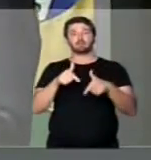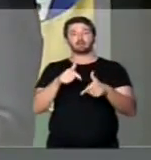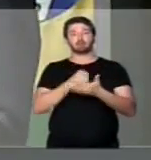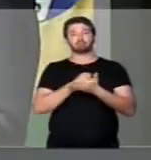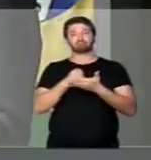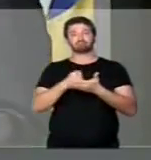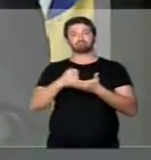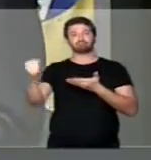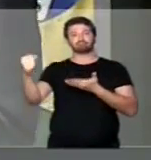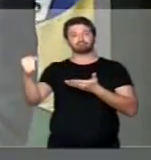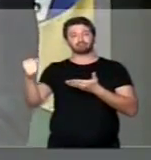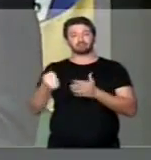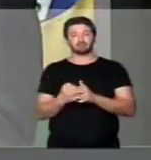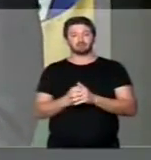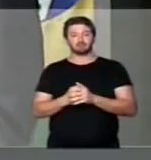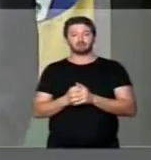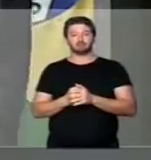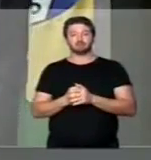Diante